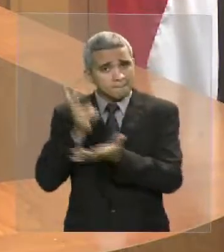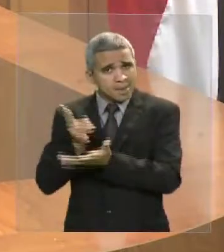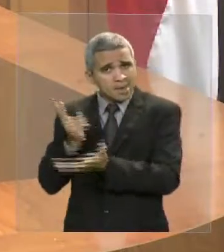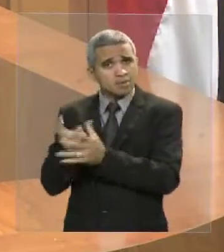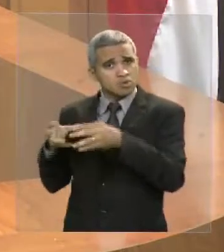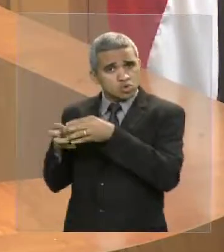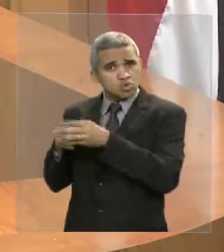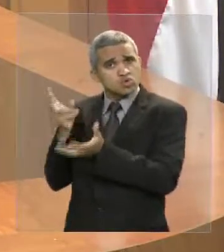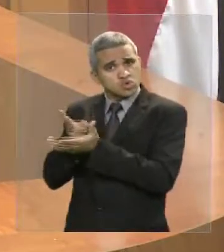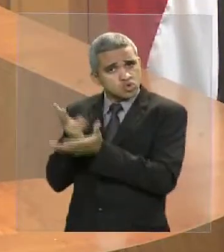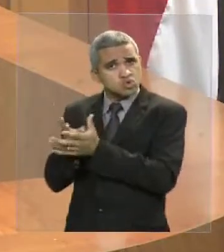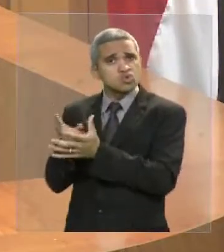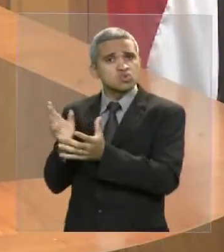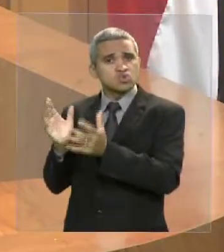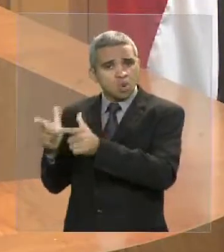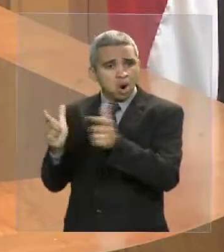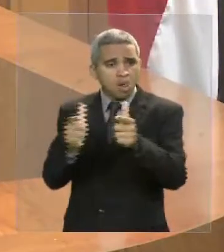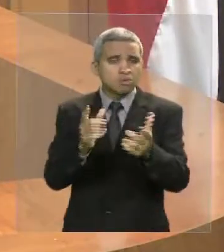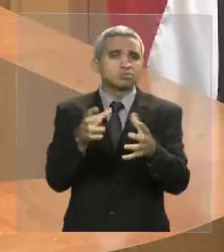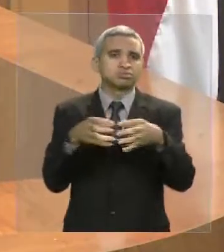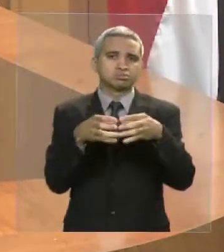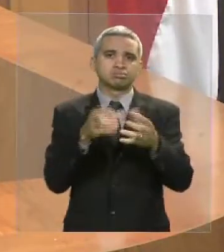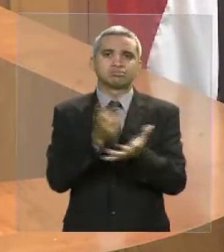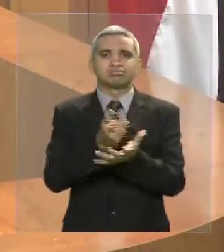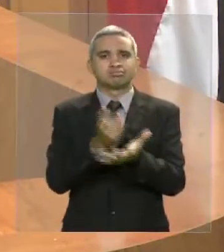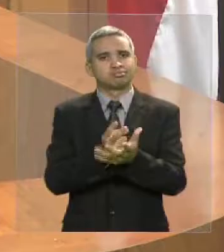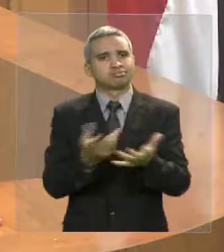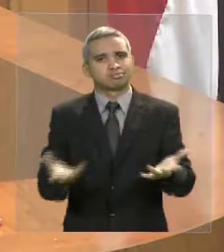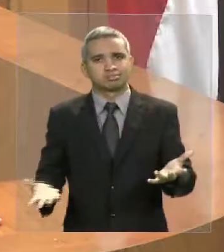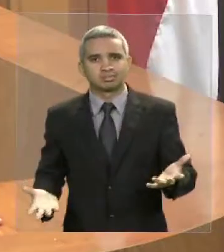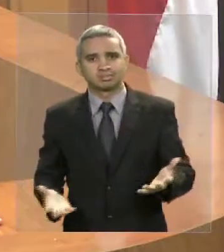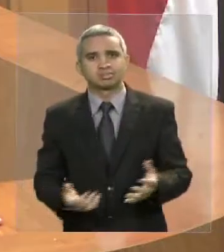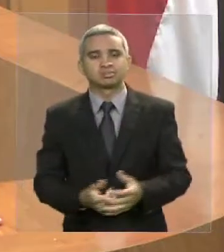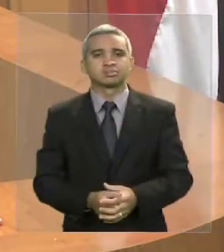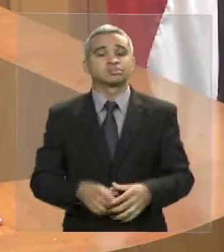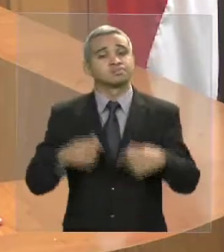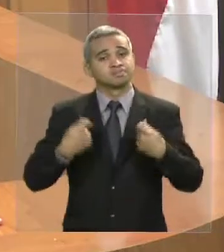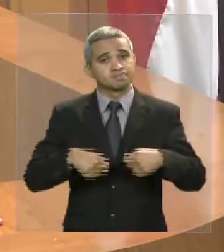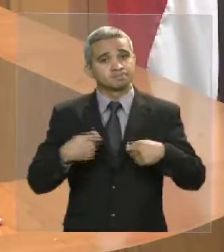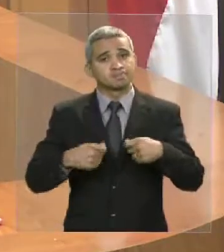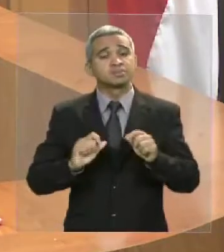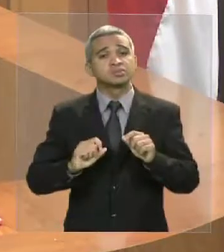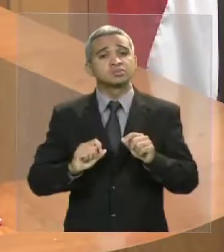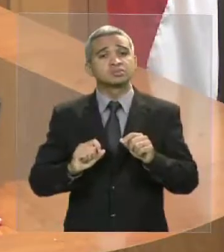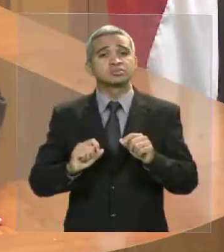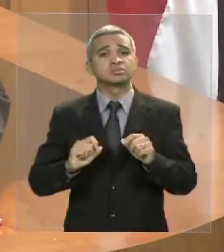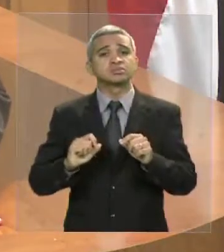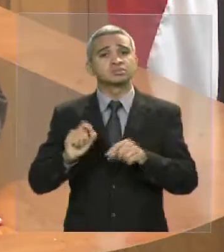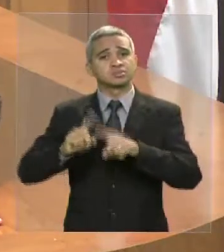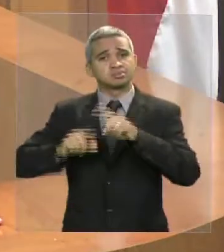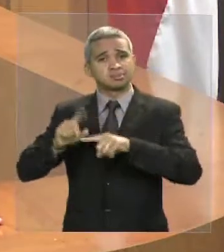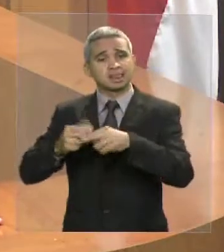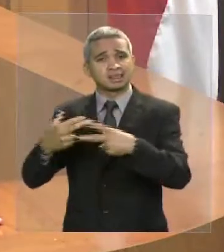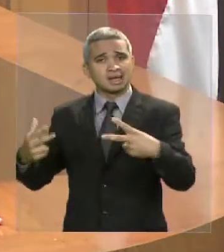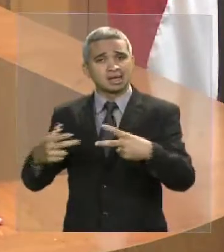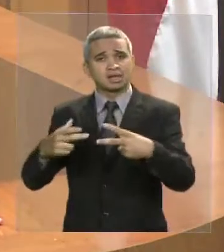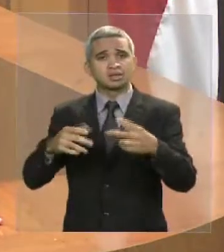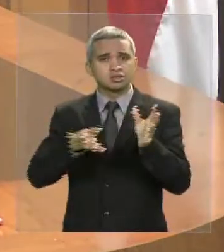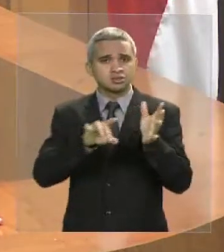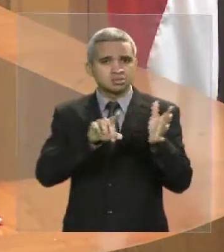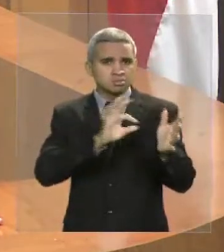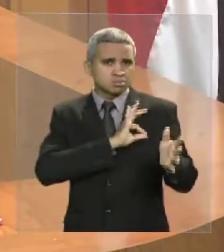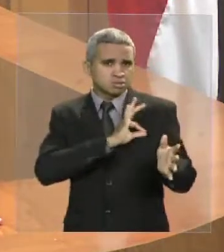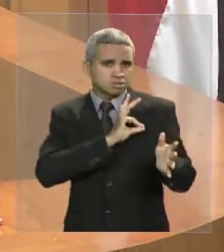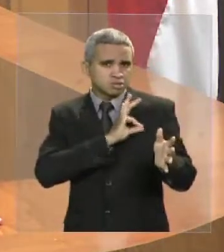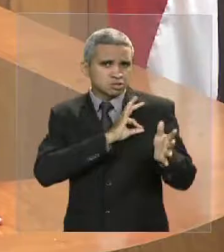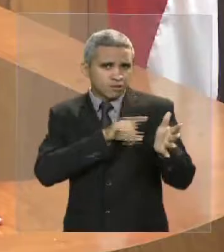preciso intensificar um trabalho, principalmente de inteligência, e aqui faço essa referência.